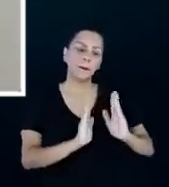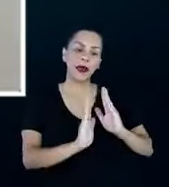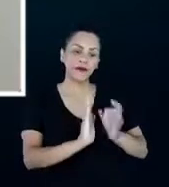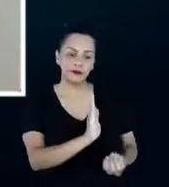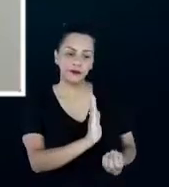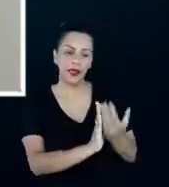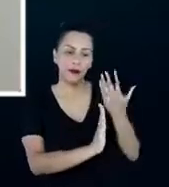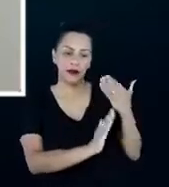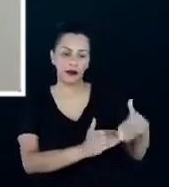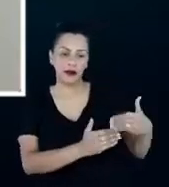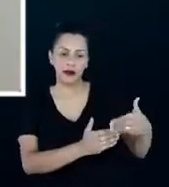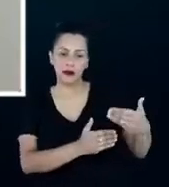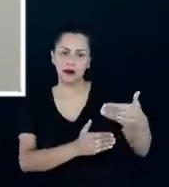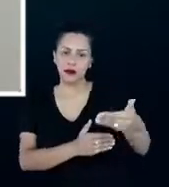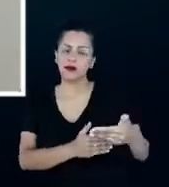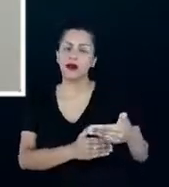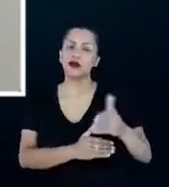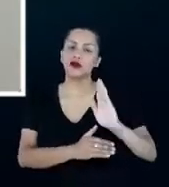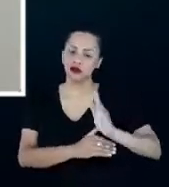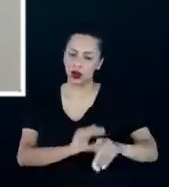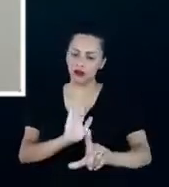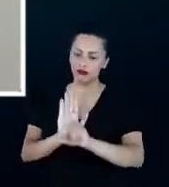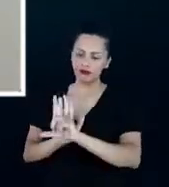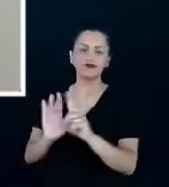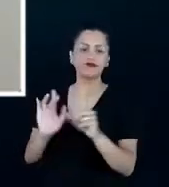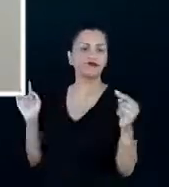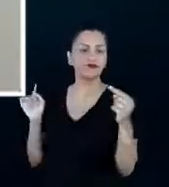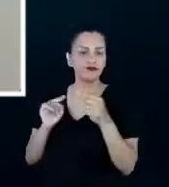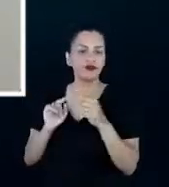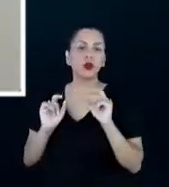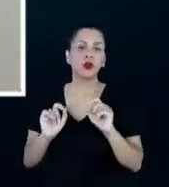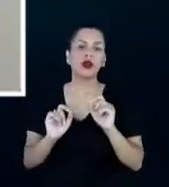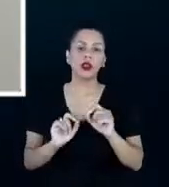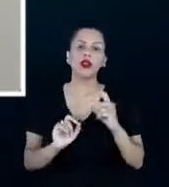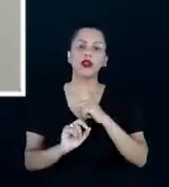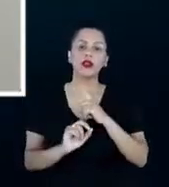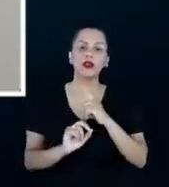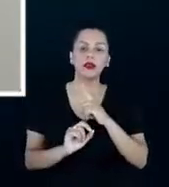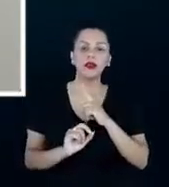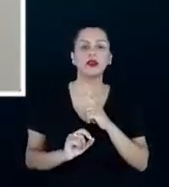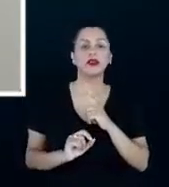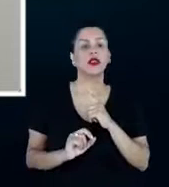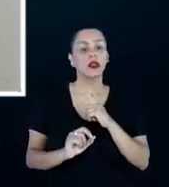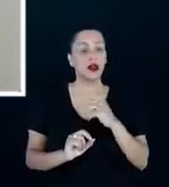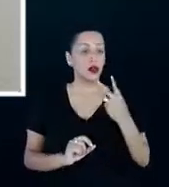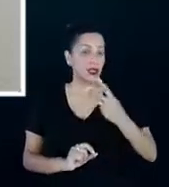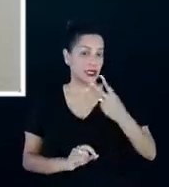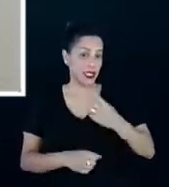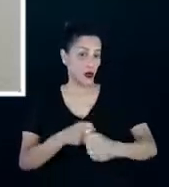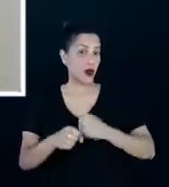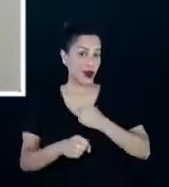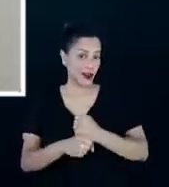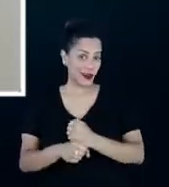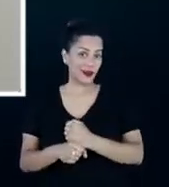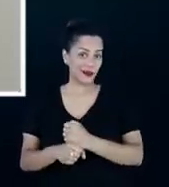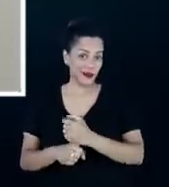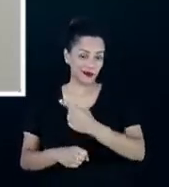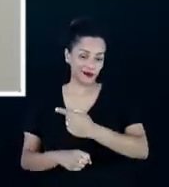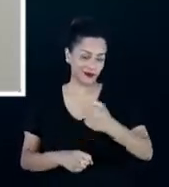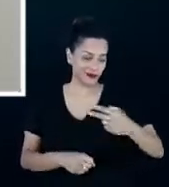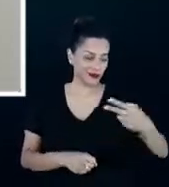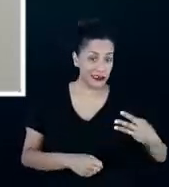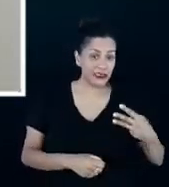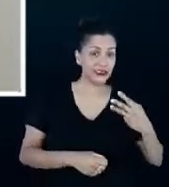adiantar infralegalmente, está completar entrando no terceiro ano, e a gente já tem